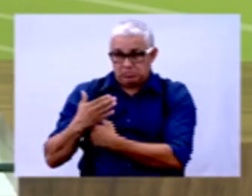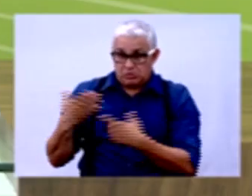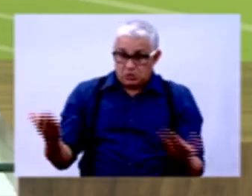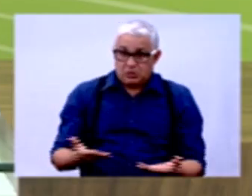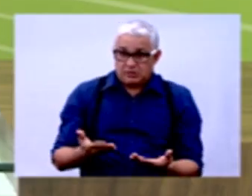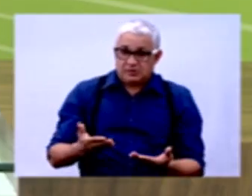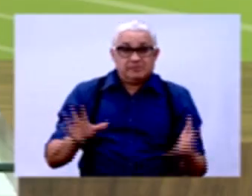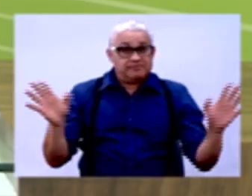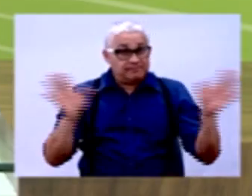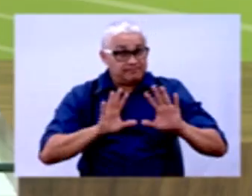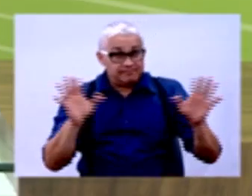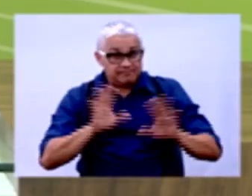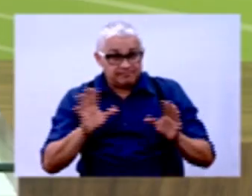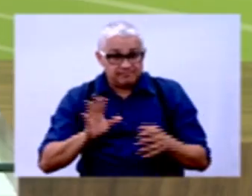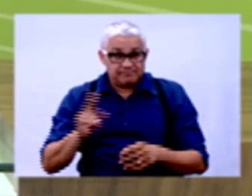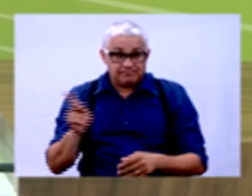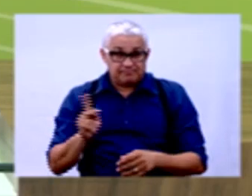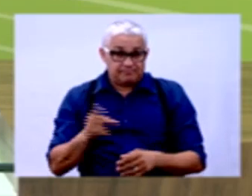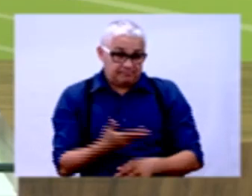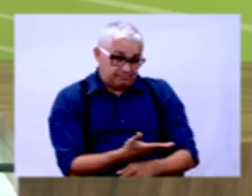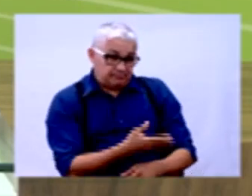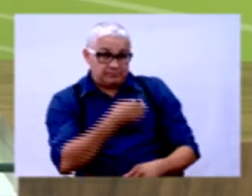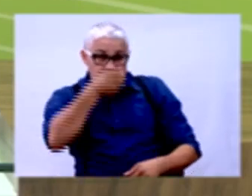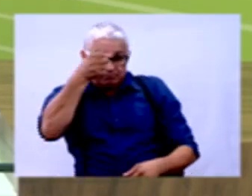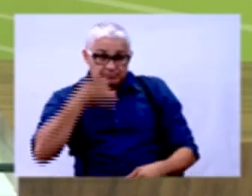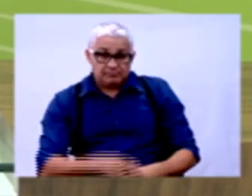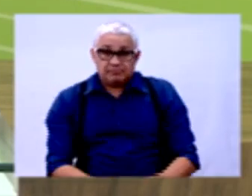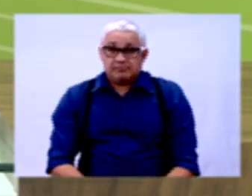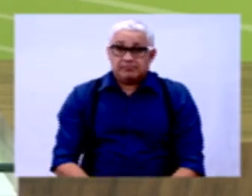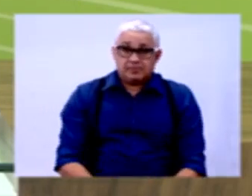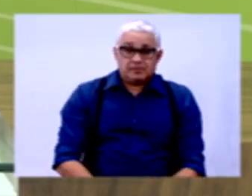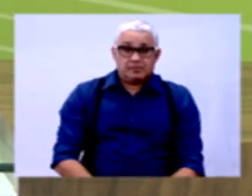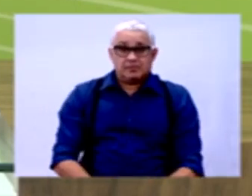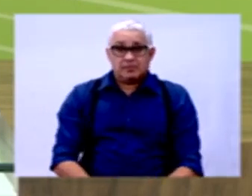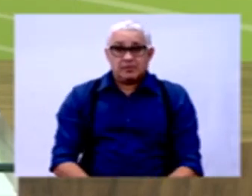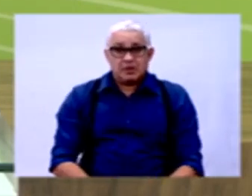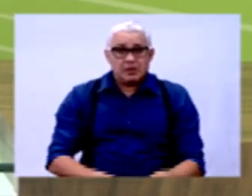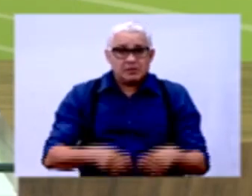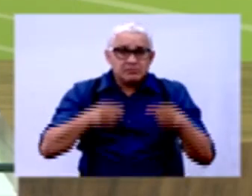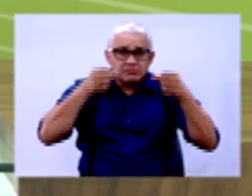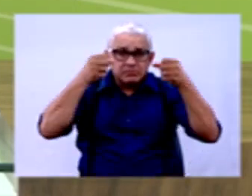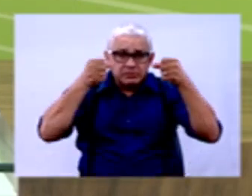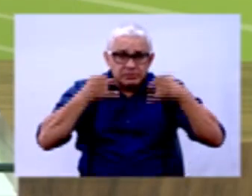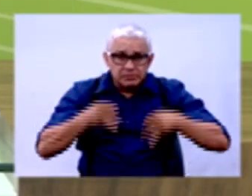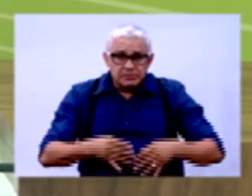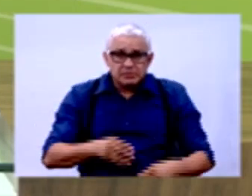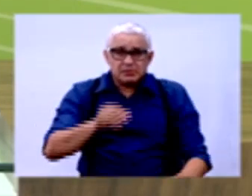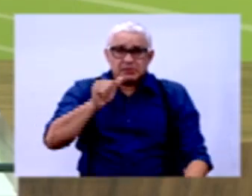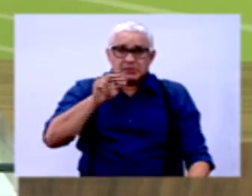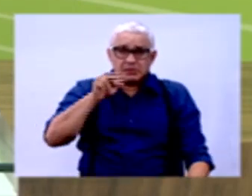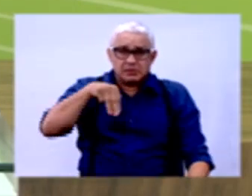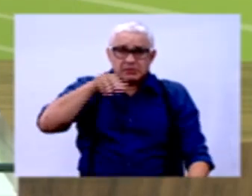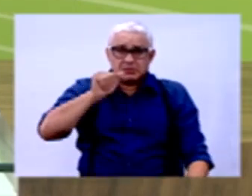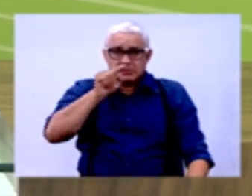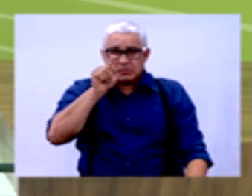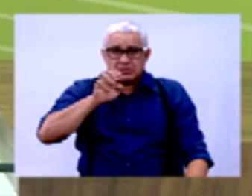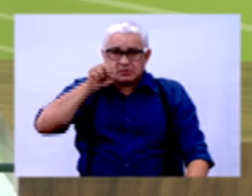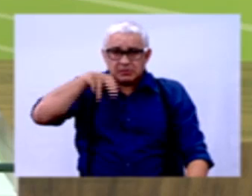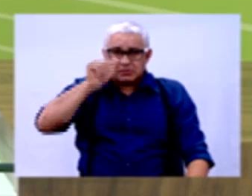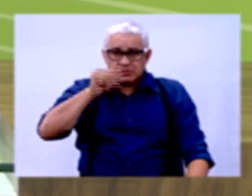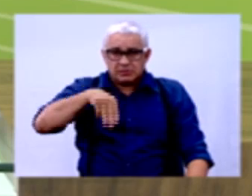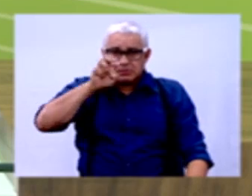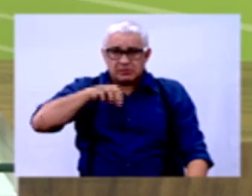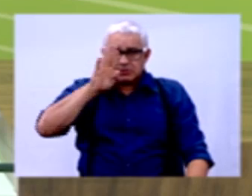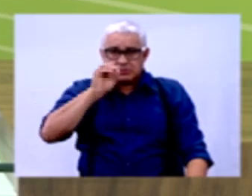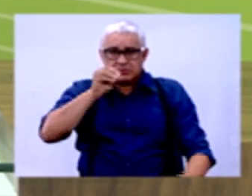pessoal, bom, como o professor disse, hoje vamos falar mais um pouco sobre armazenamento. É um tópico muito amplo